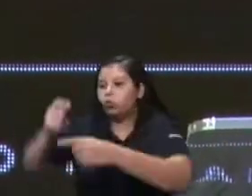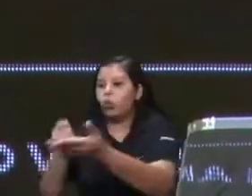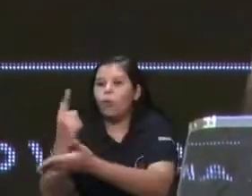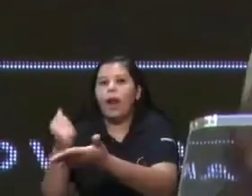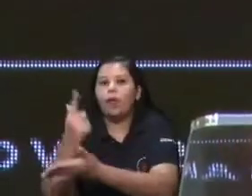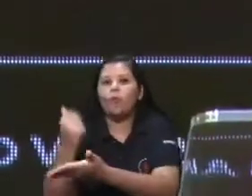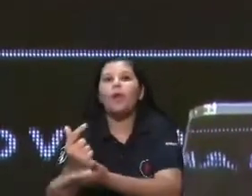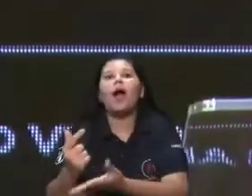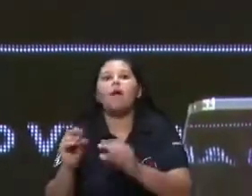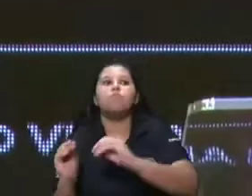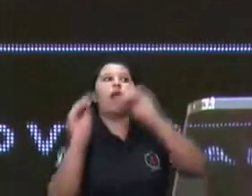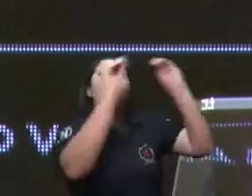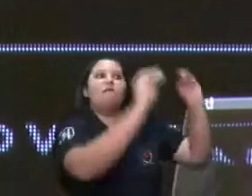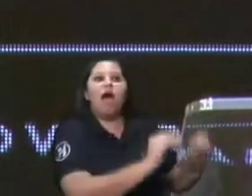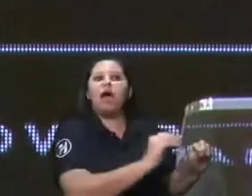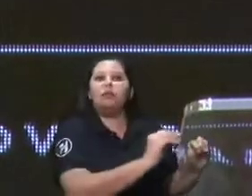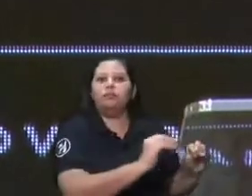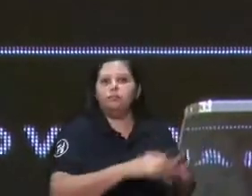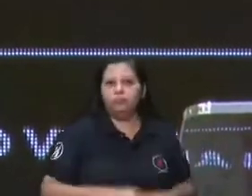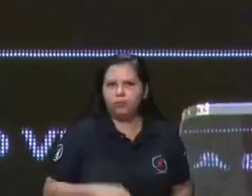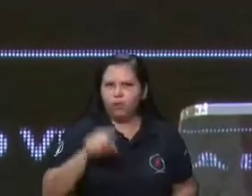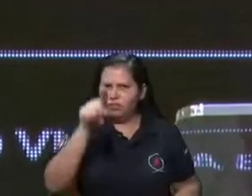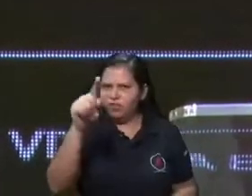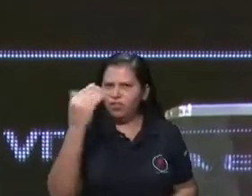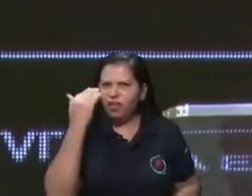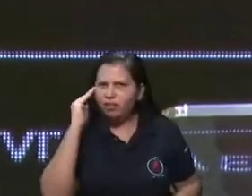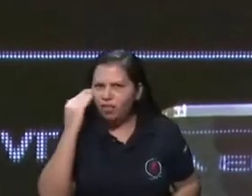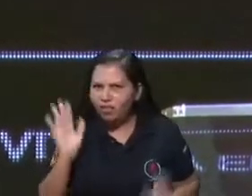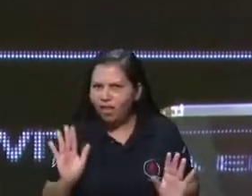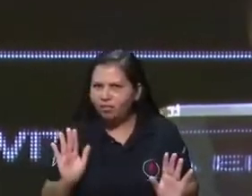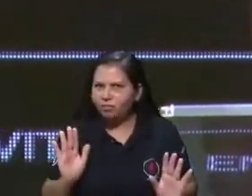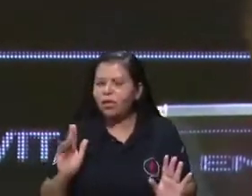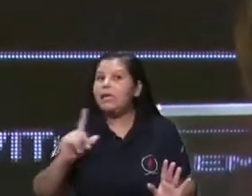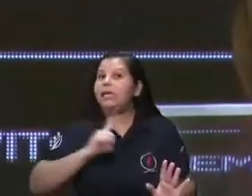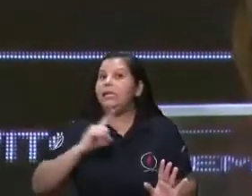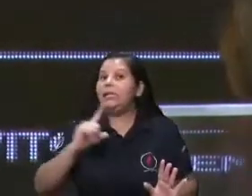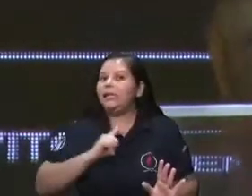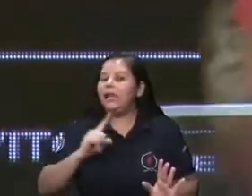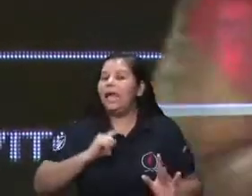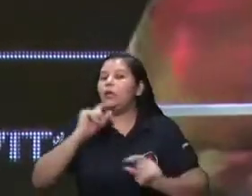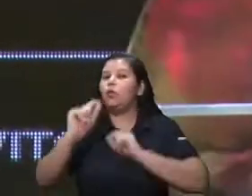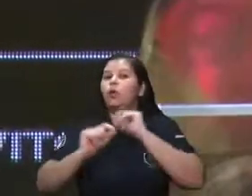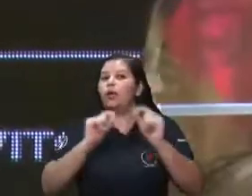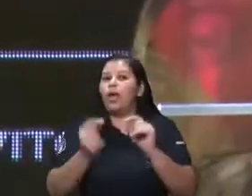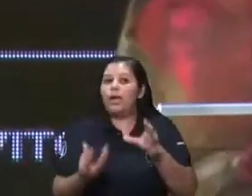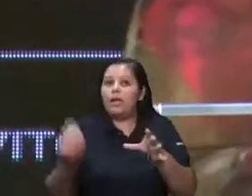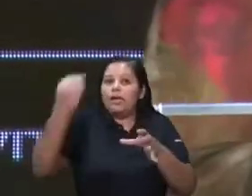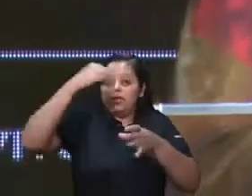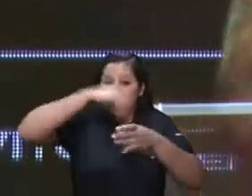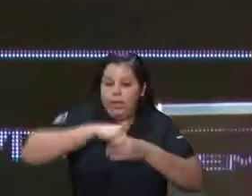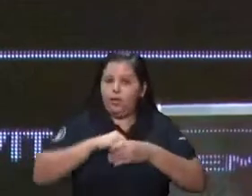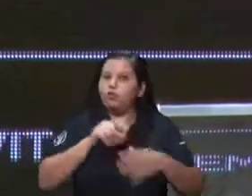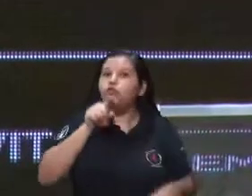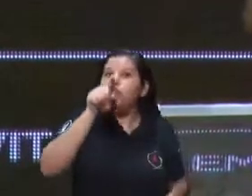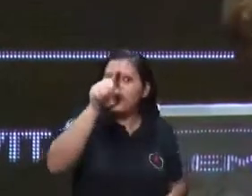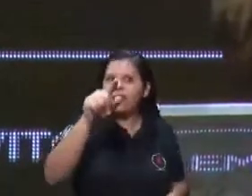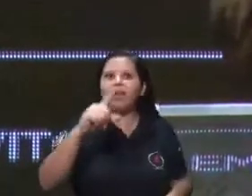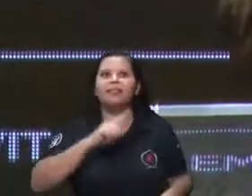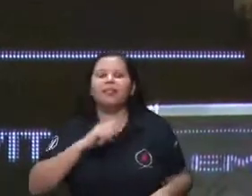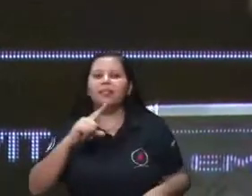Eu não sei se você está entendendo, mas existem livros aí dentro de você.